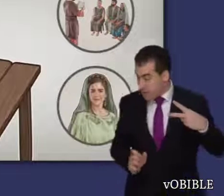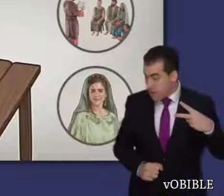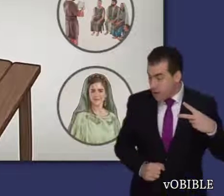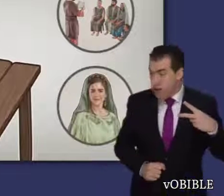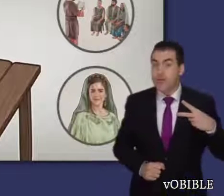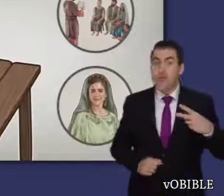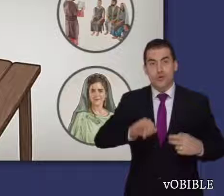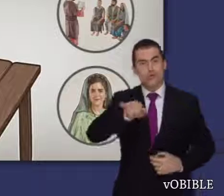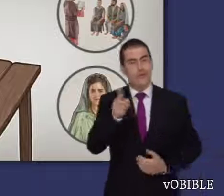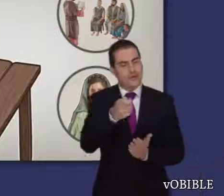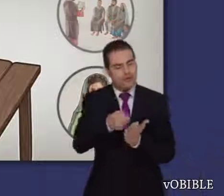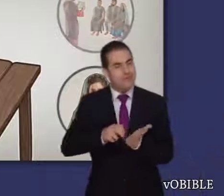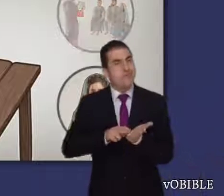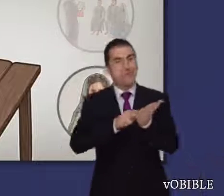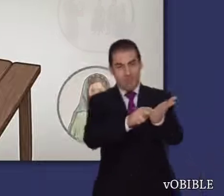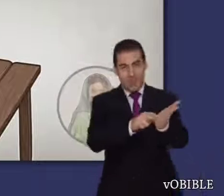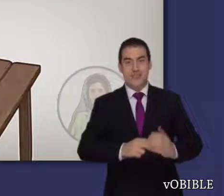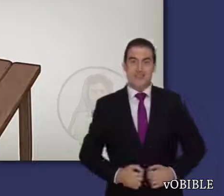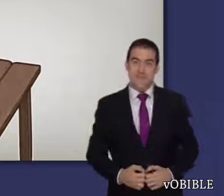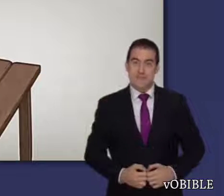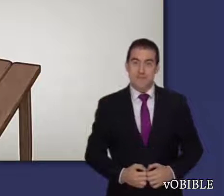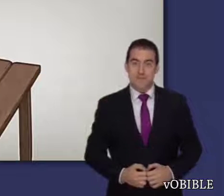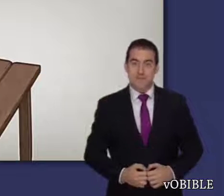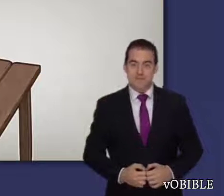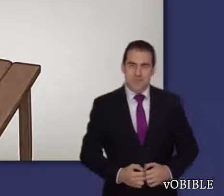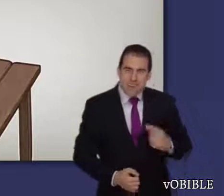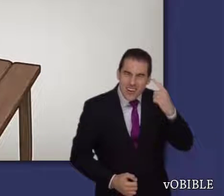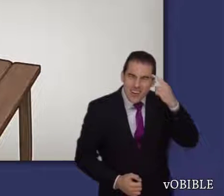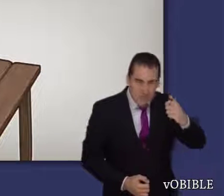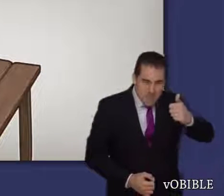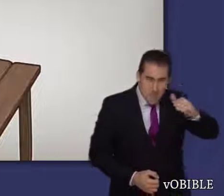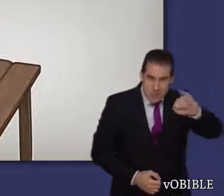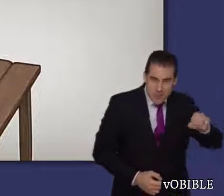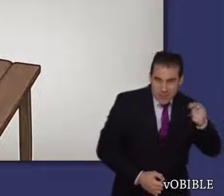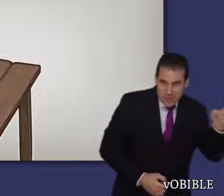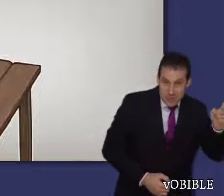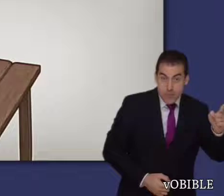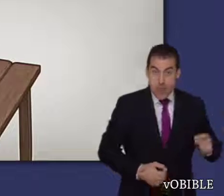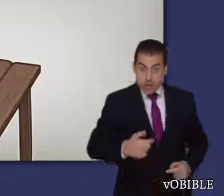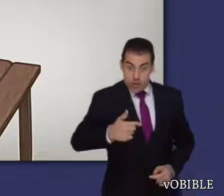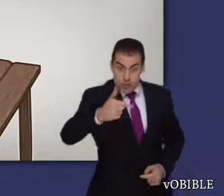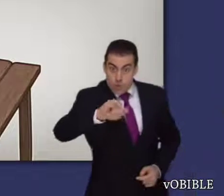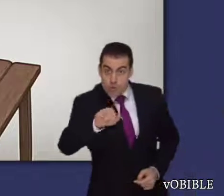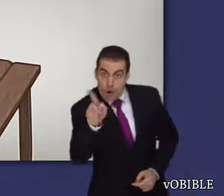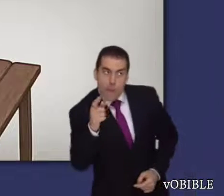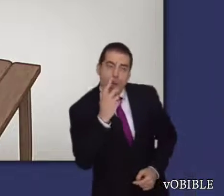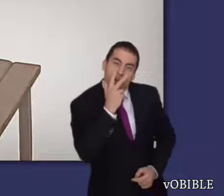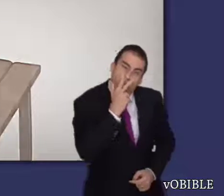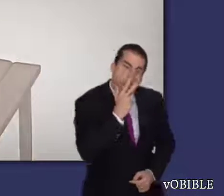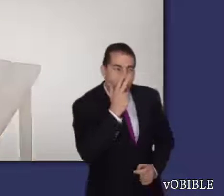em grego. De modo geral, 2 João fala de assuntos bem parecidos com os de 1